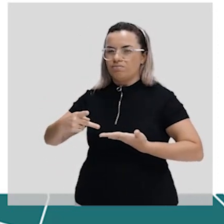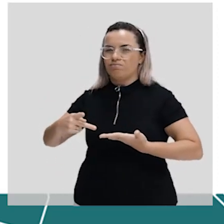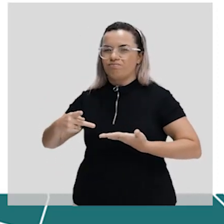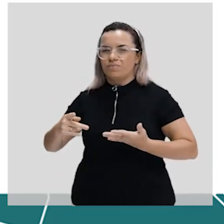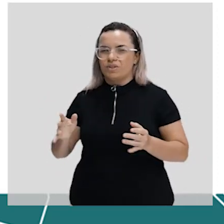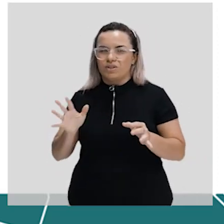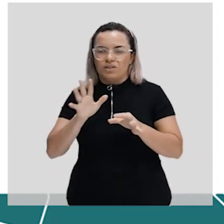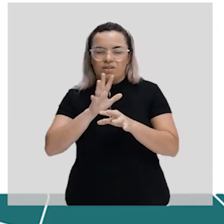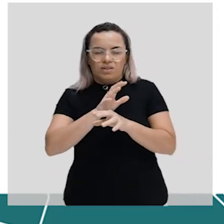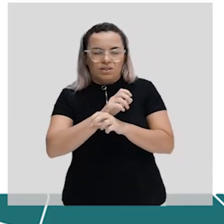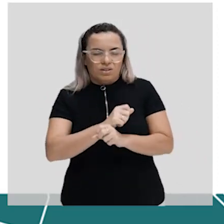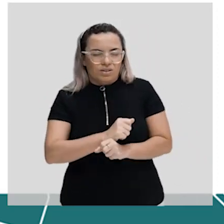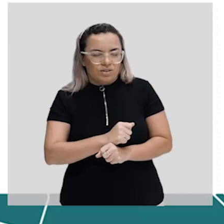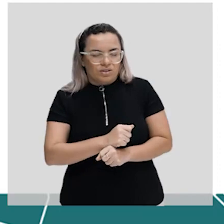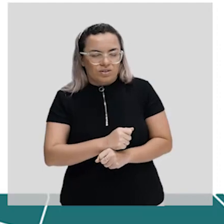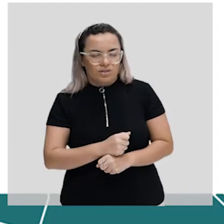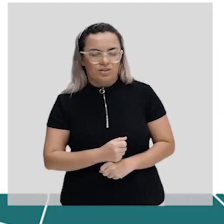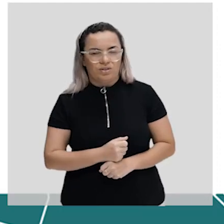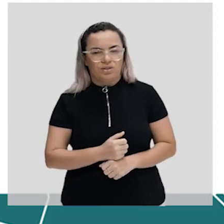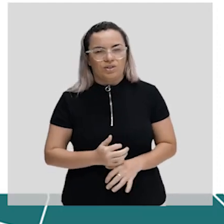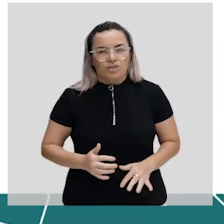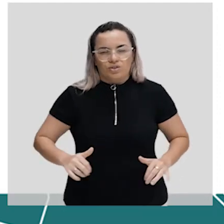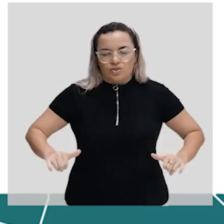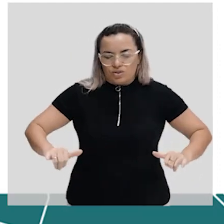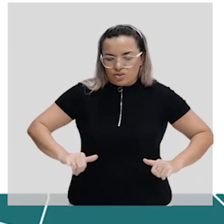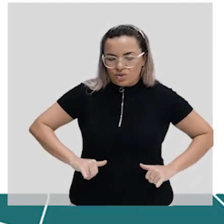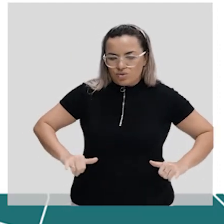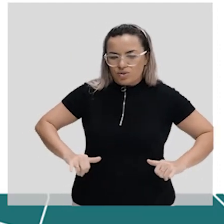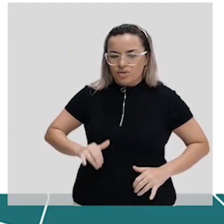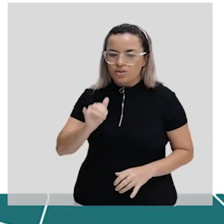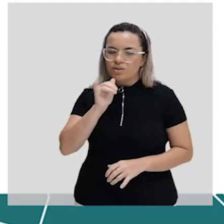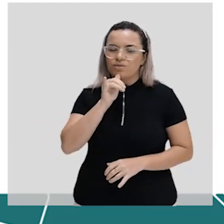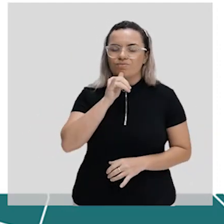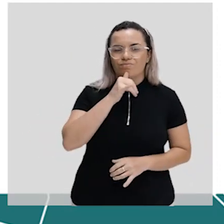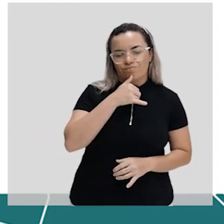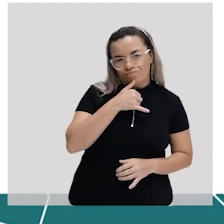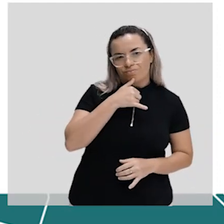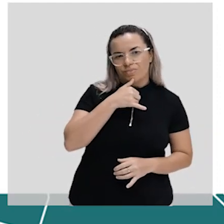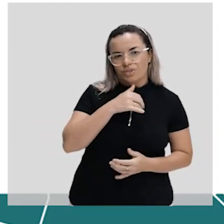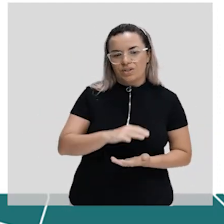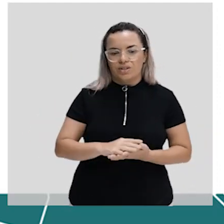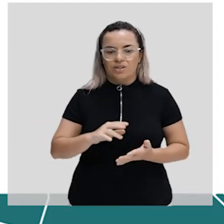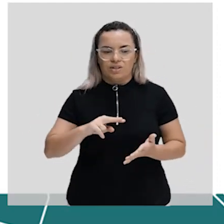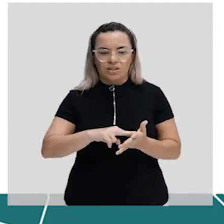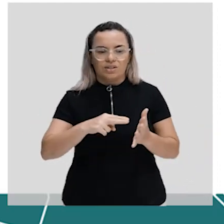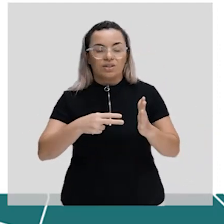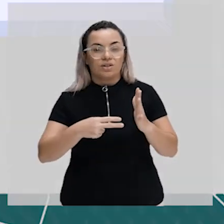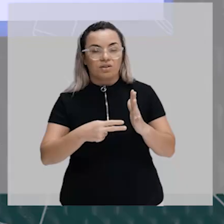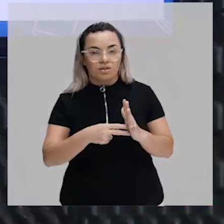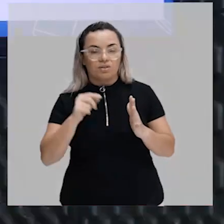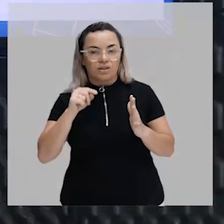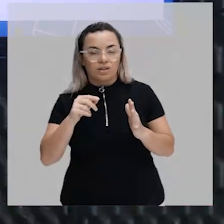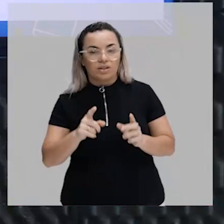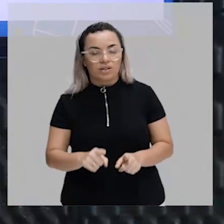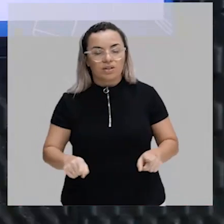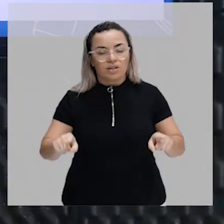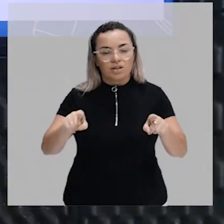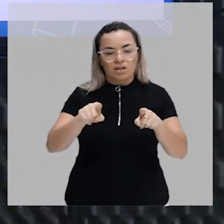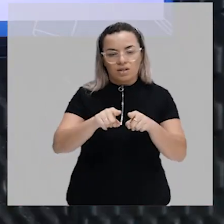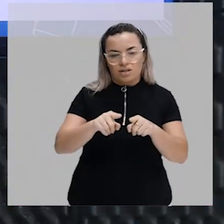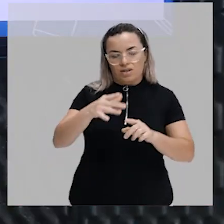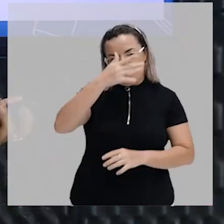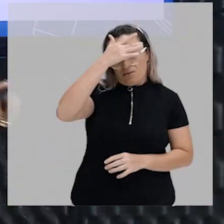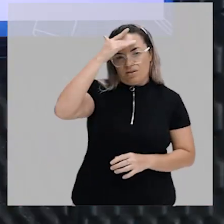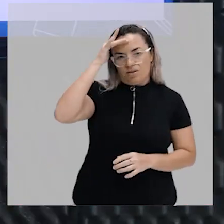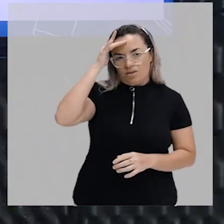né? Murchando as flores ao tombar do dia. Significa que a pessoa foi enterrada cedo. E quando ela mais tarde, as